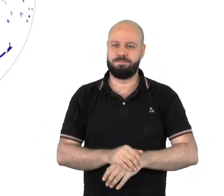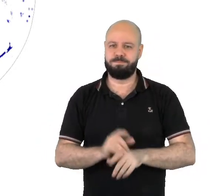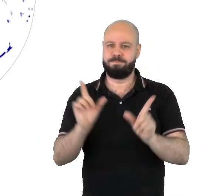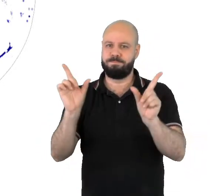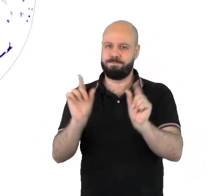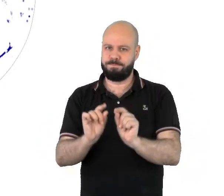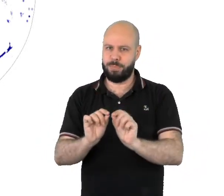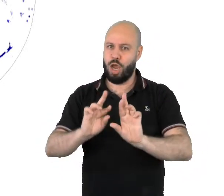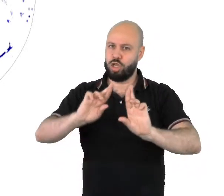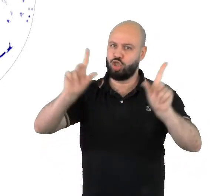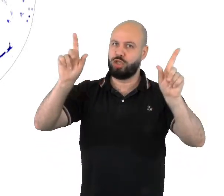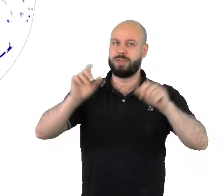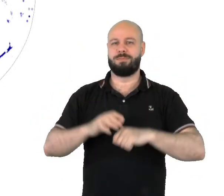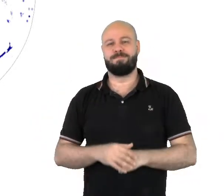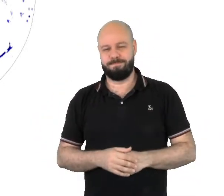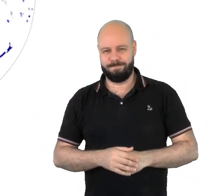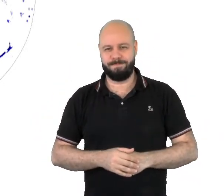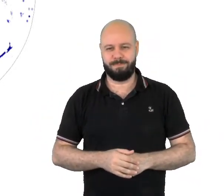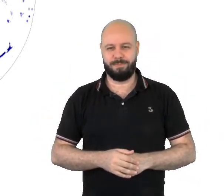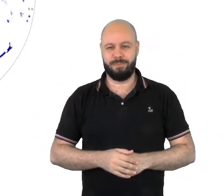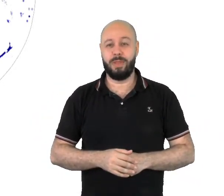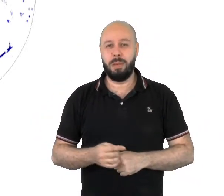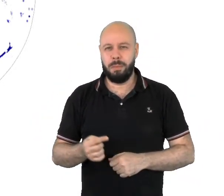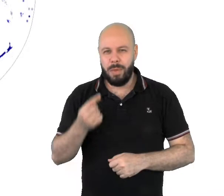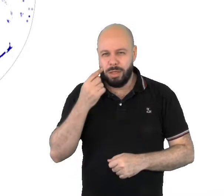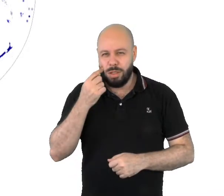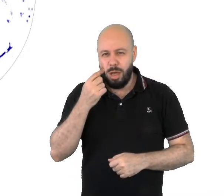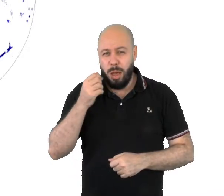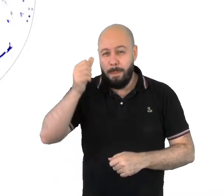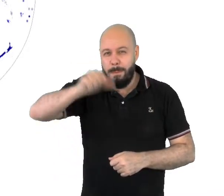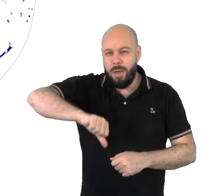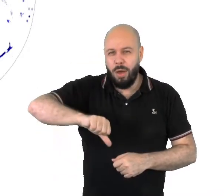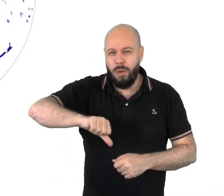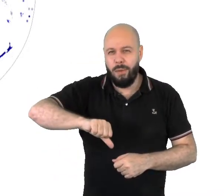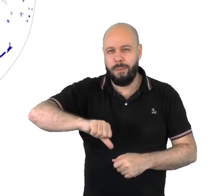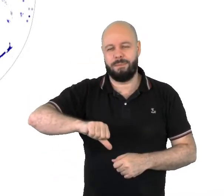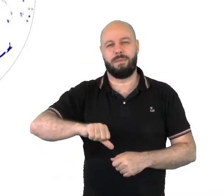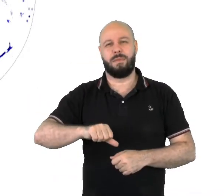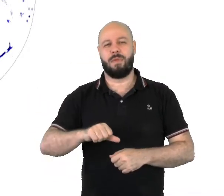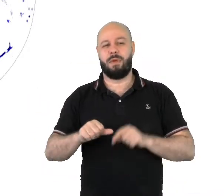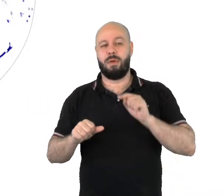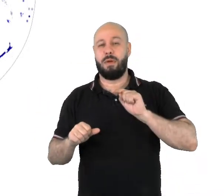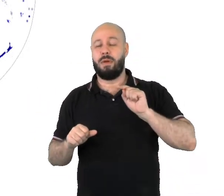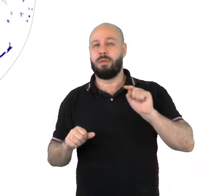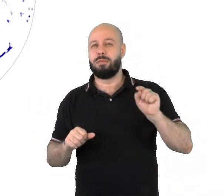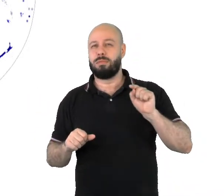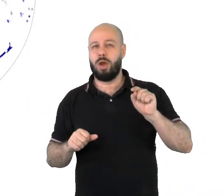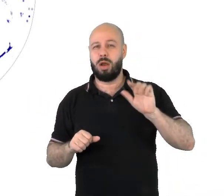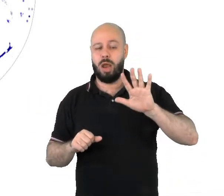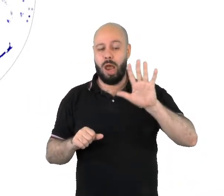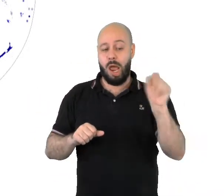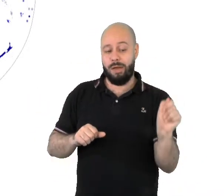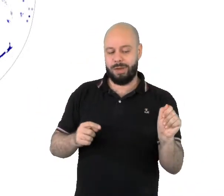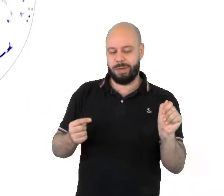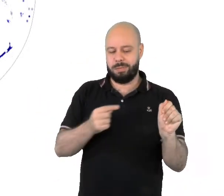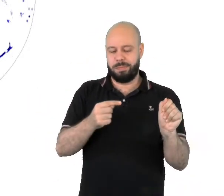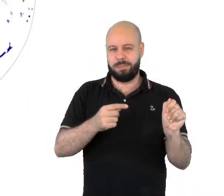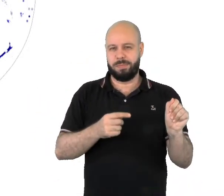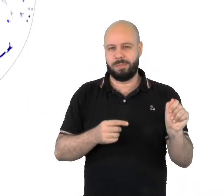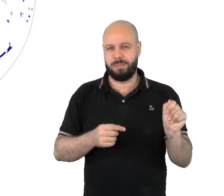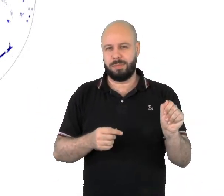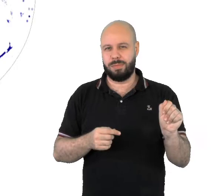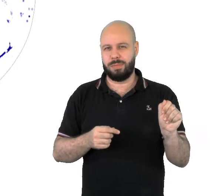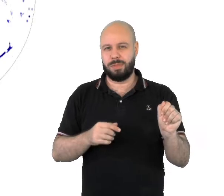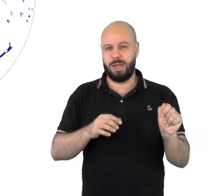a diferença, pessoal. Agora, vocês querem ver pior? Olhem a região africana, o